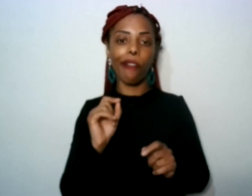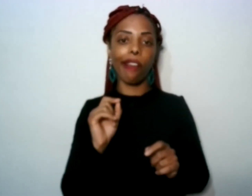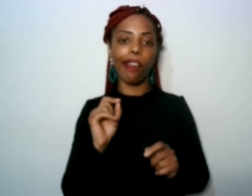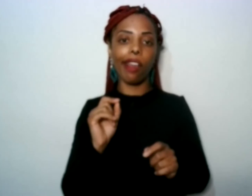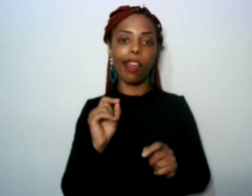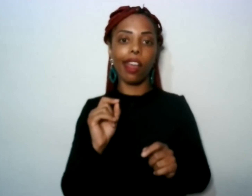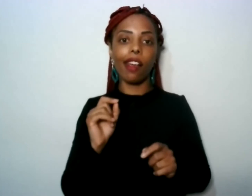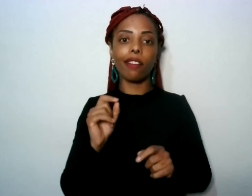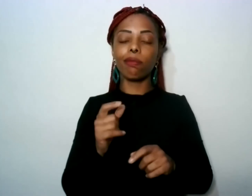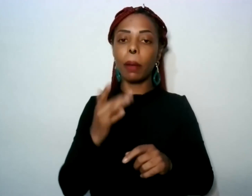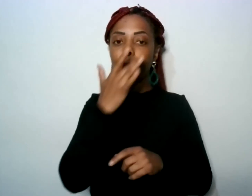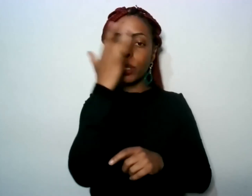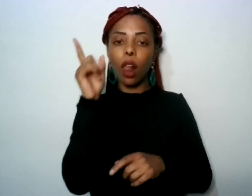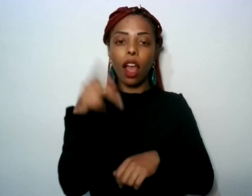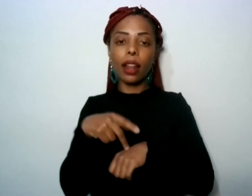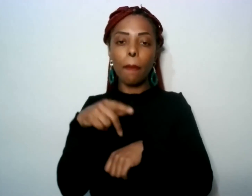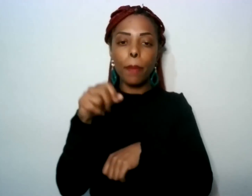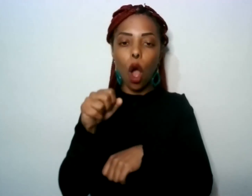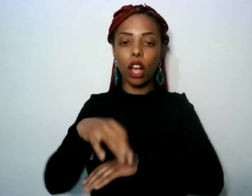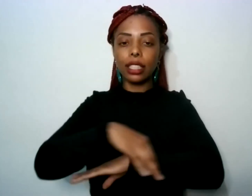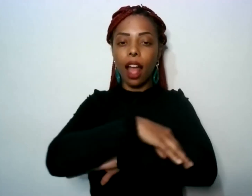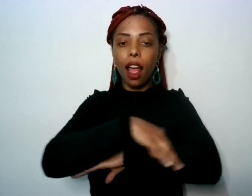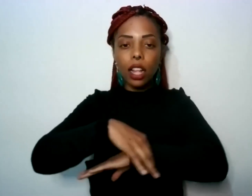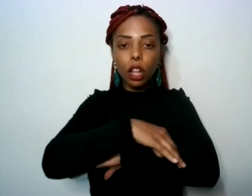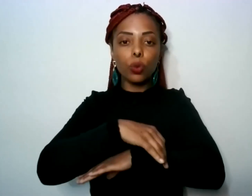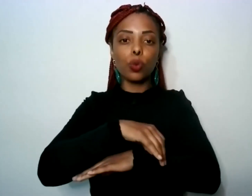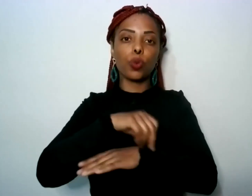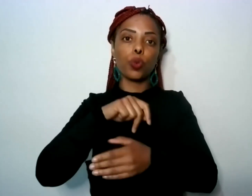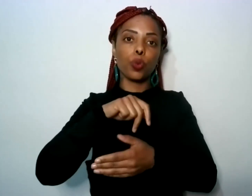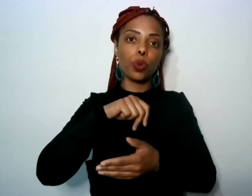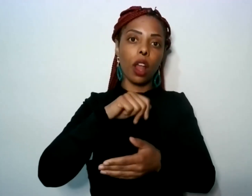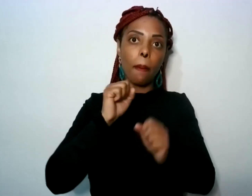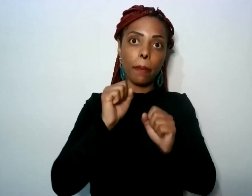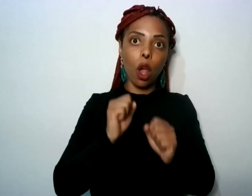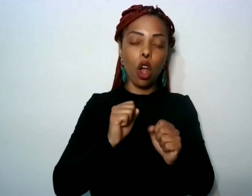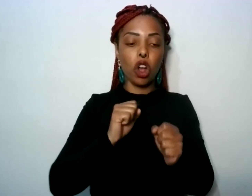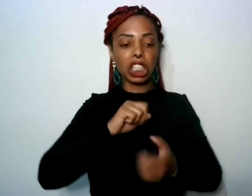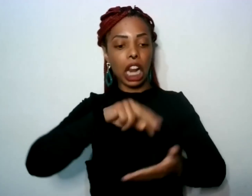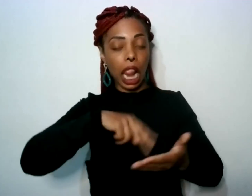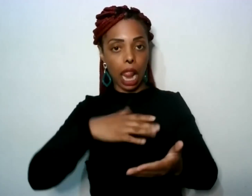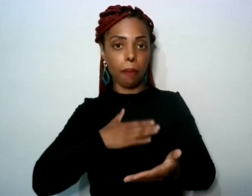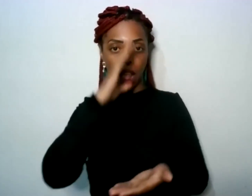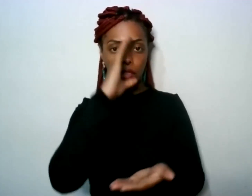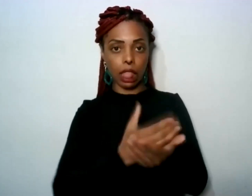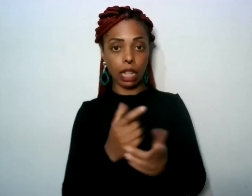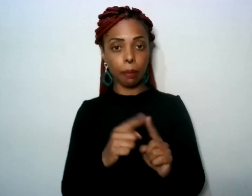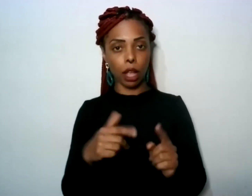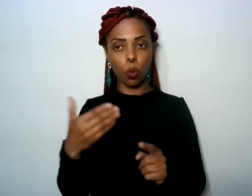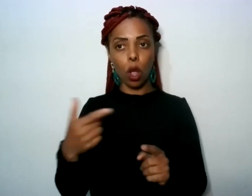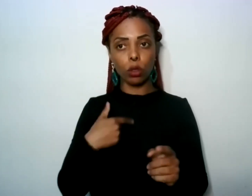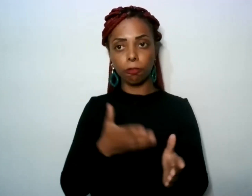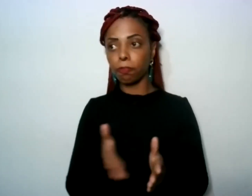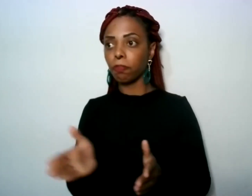-graduação da arquitetura mesmo mas ao conseguir ir para a história da arte que